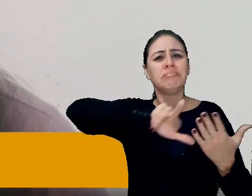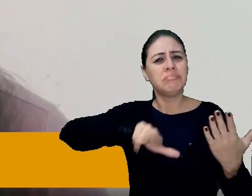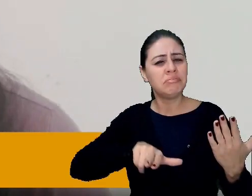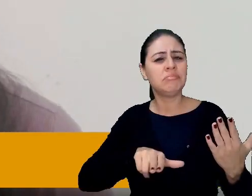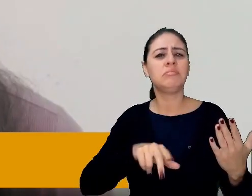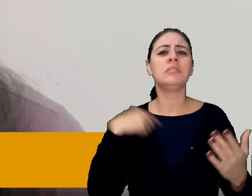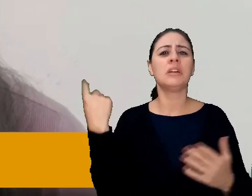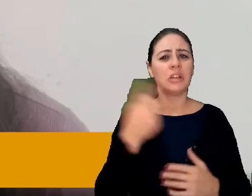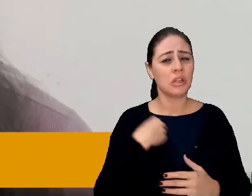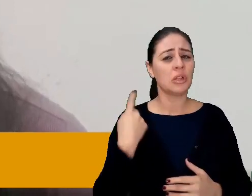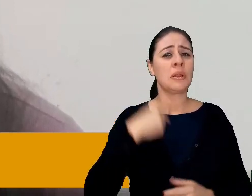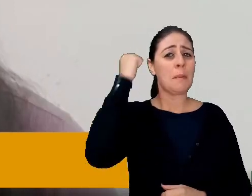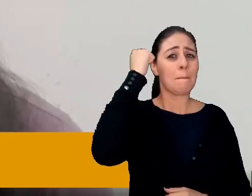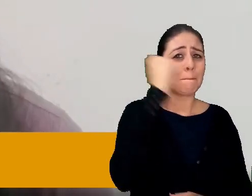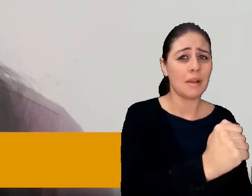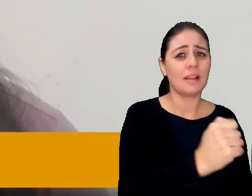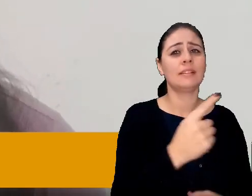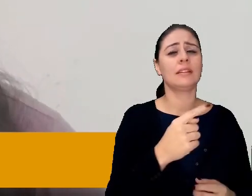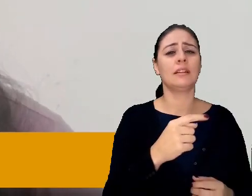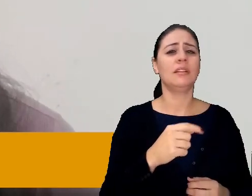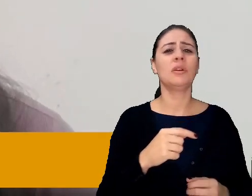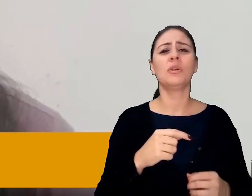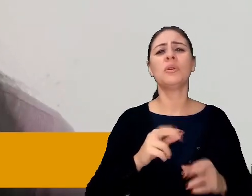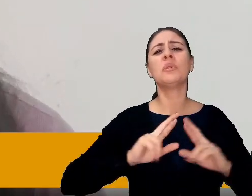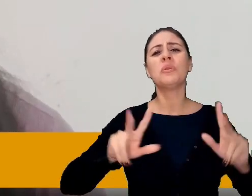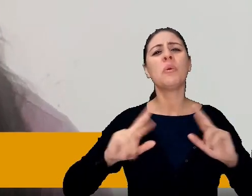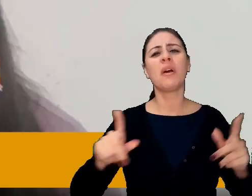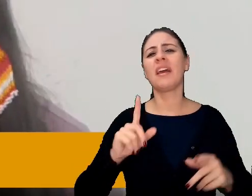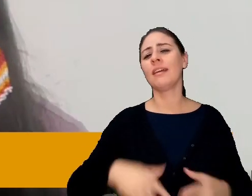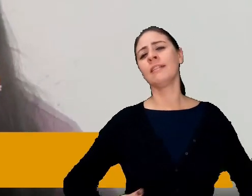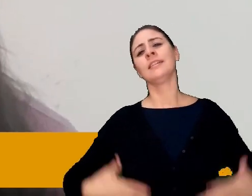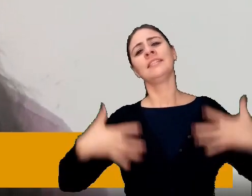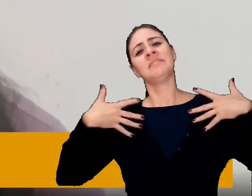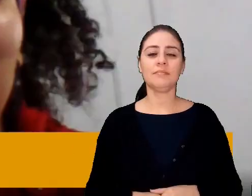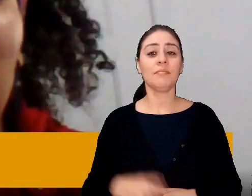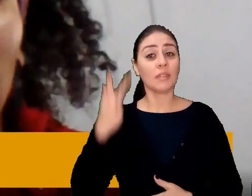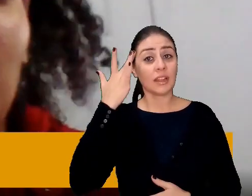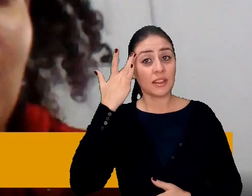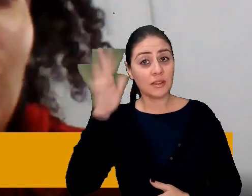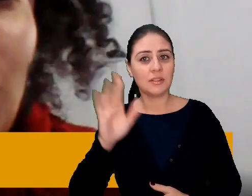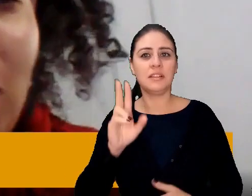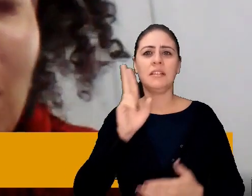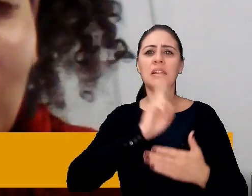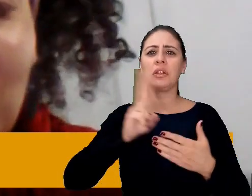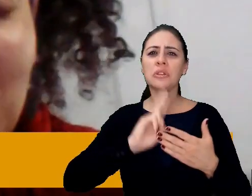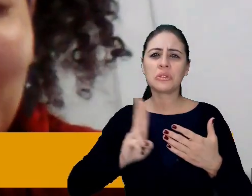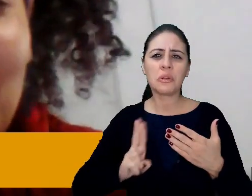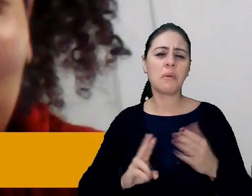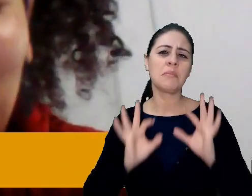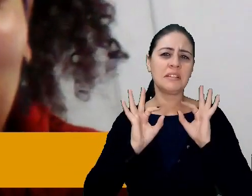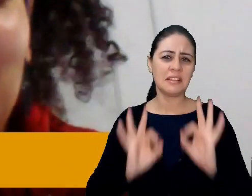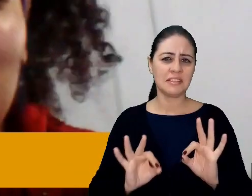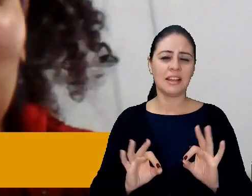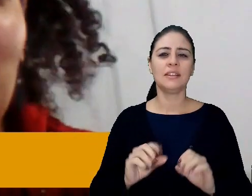né? E que se caçava para consumir mesmo, não era por esporte ou por status, né? Eu não sei se os nomes se pronunciam